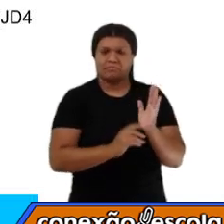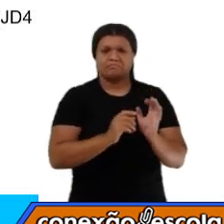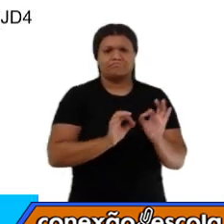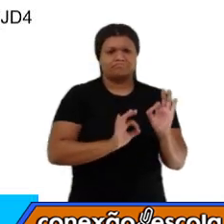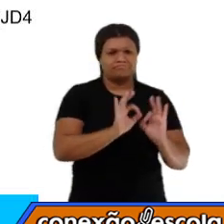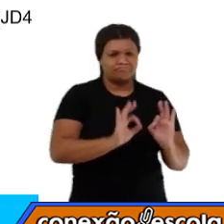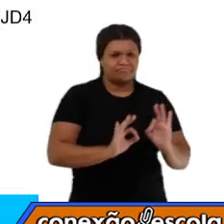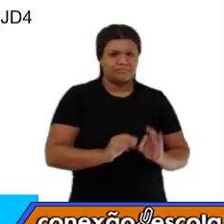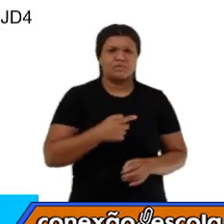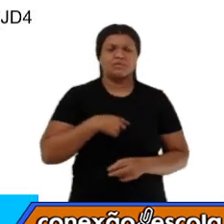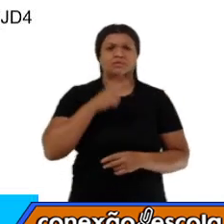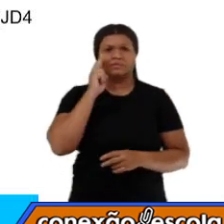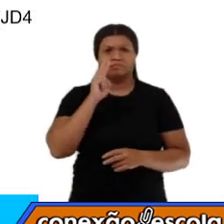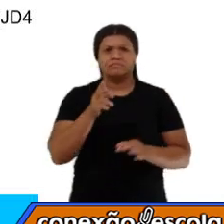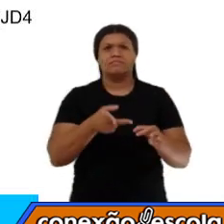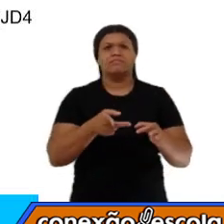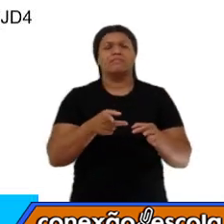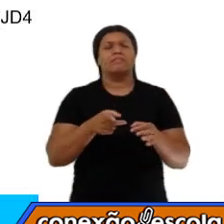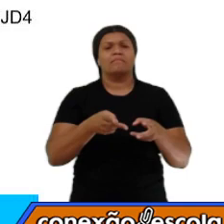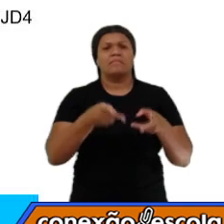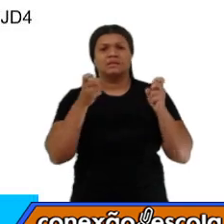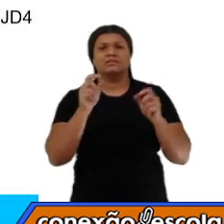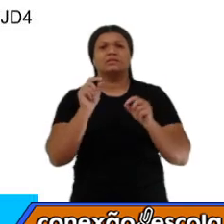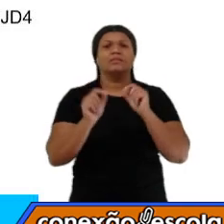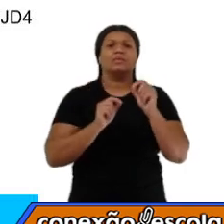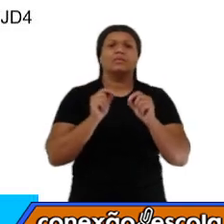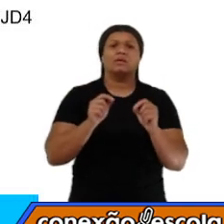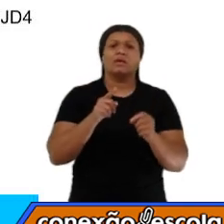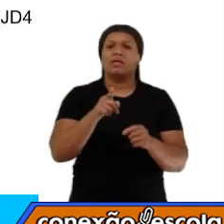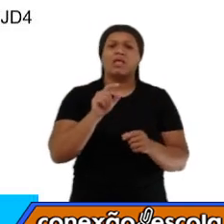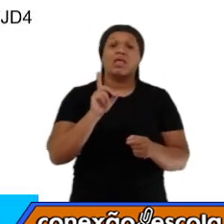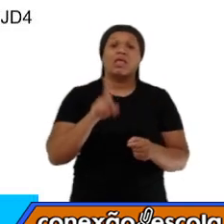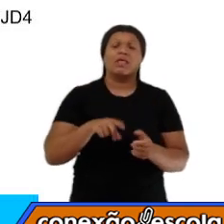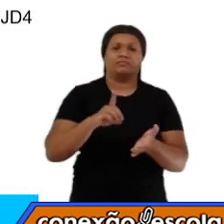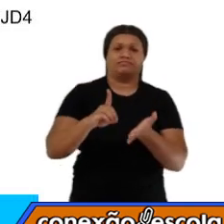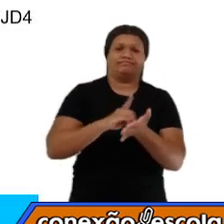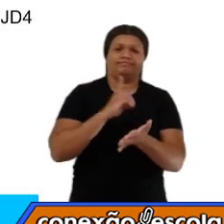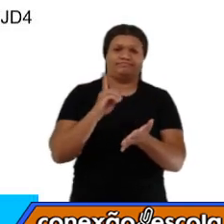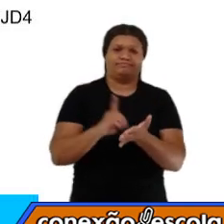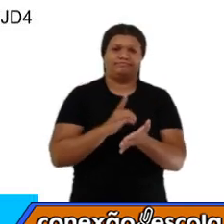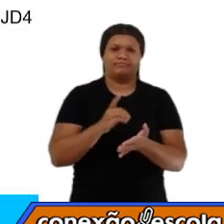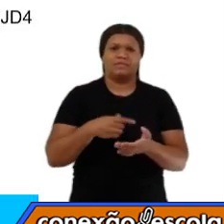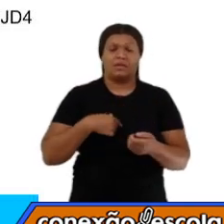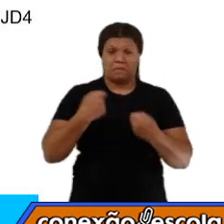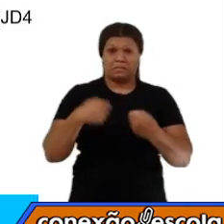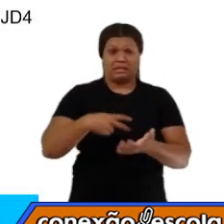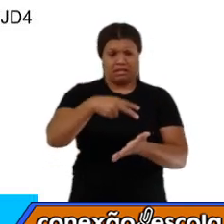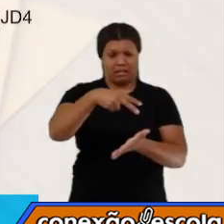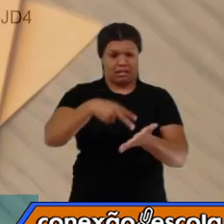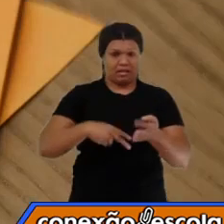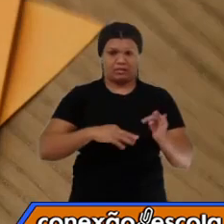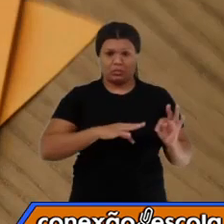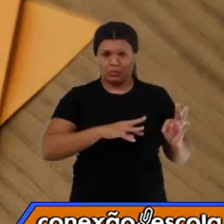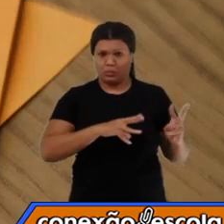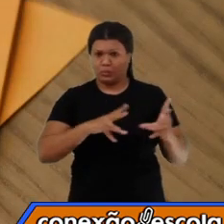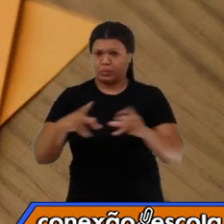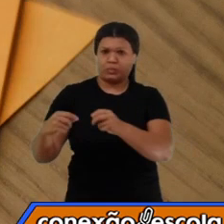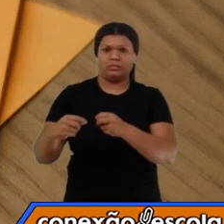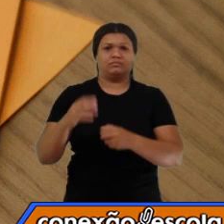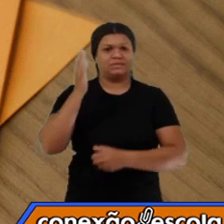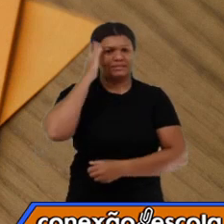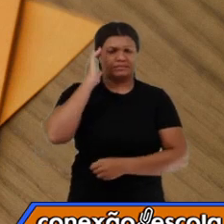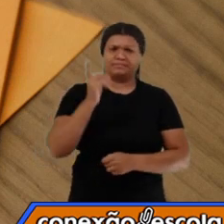que se trata do gênero textual verbete de dicionário. Eu precisei ler tudo para saber dessas